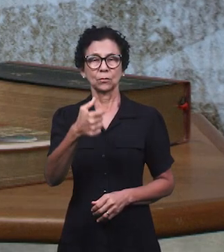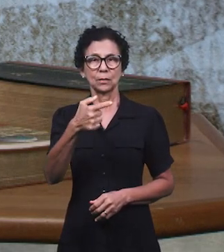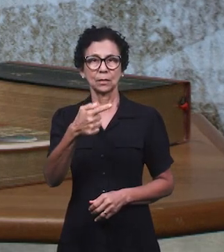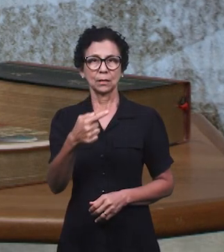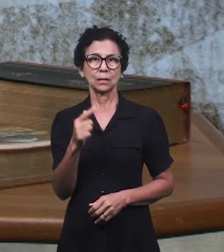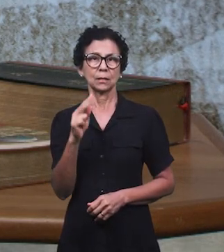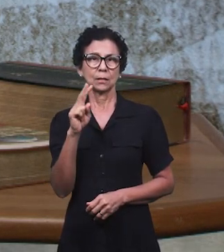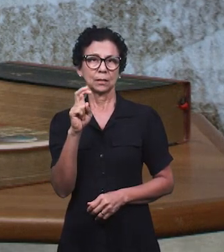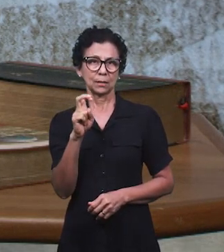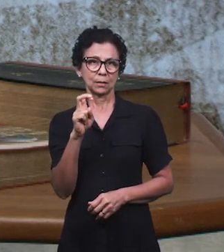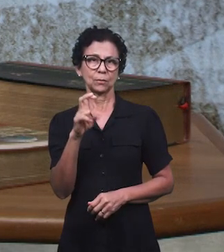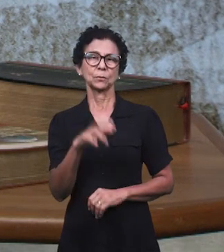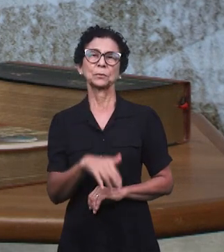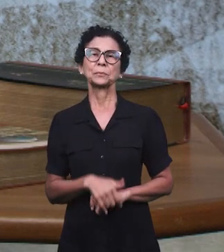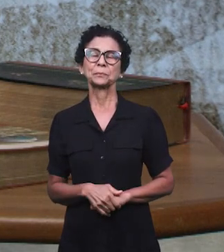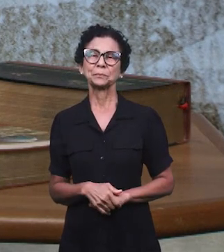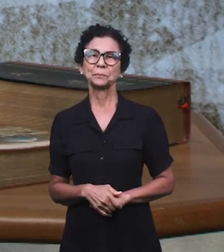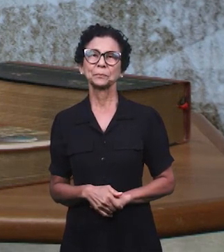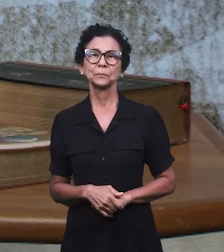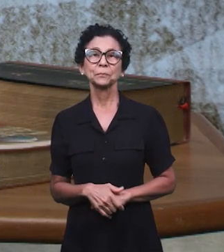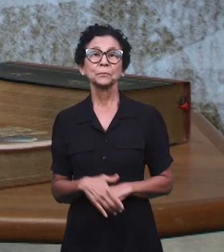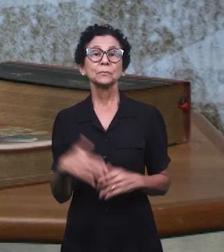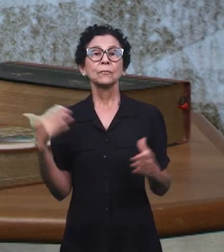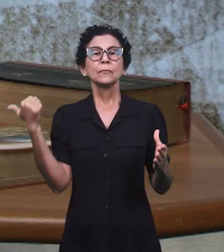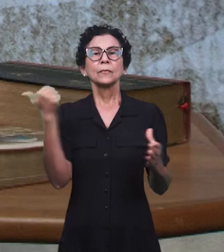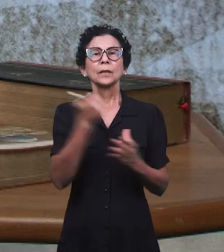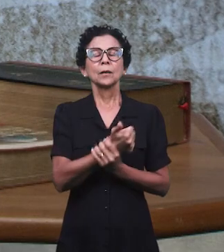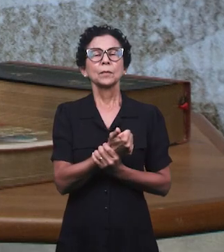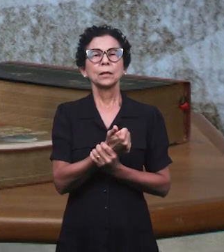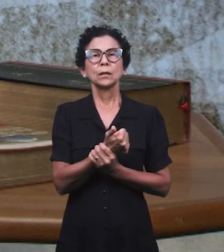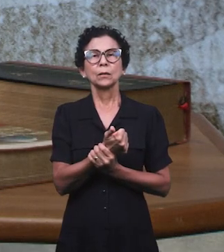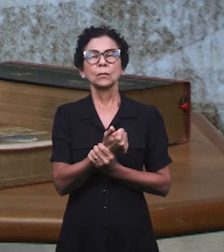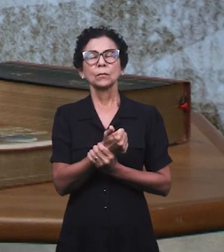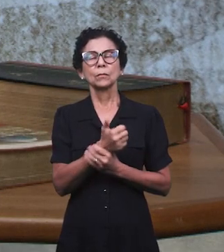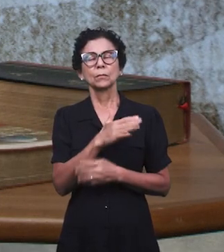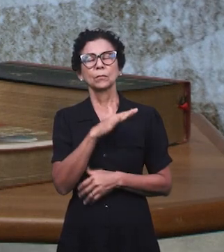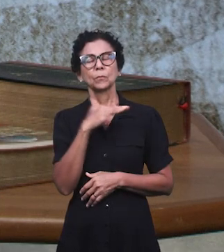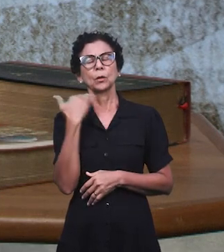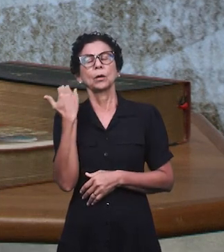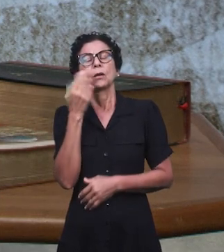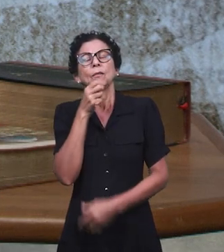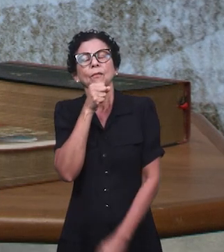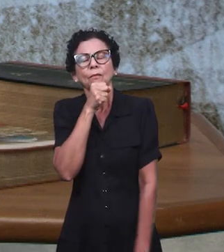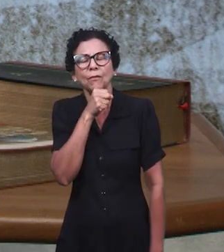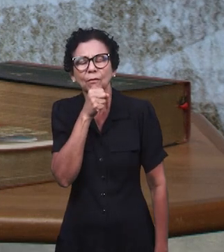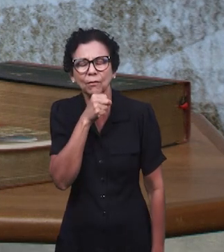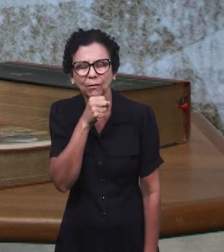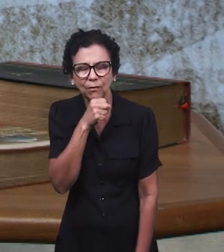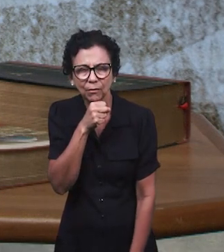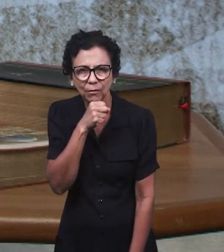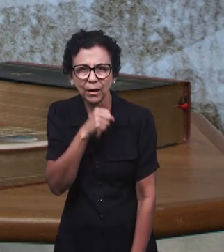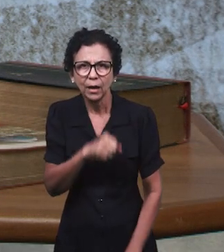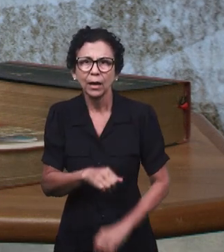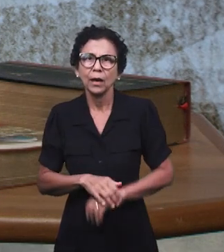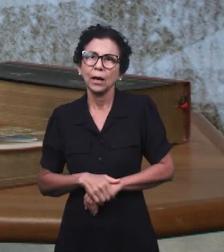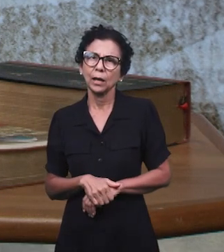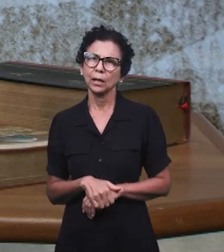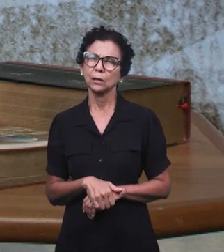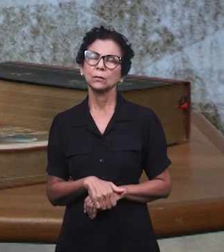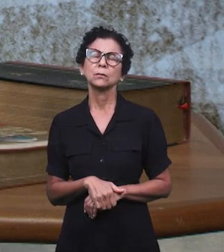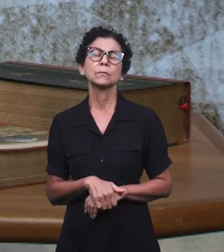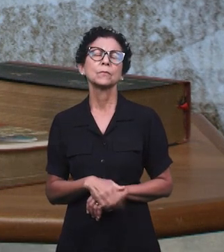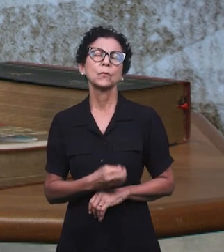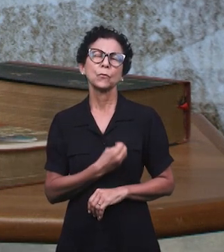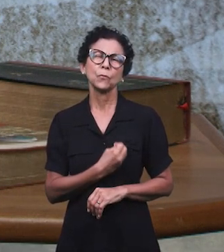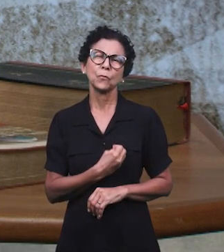175 anos. E Abraão expirou e morreu em boa velhice, velho e farto de dias,